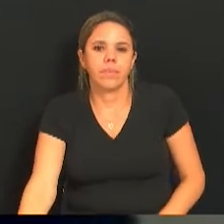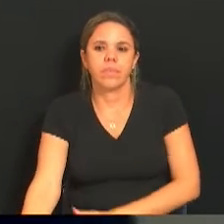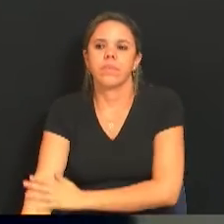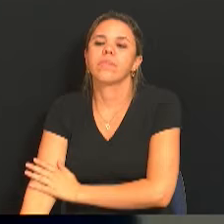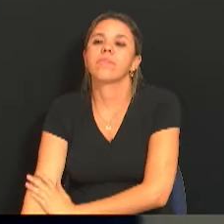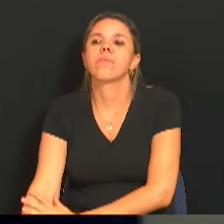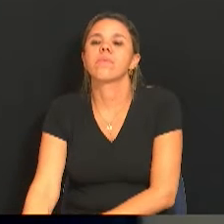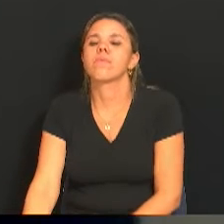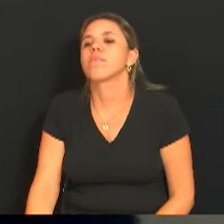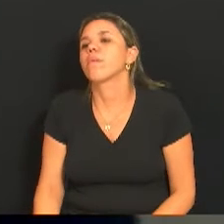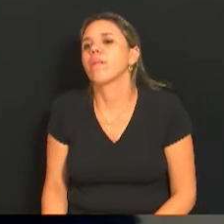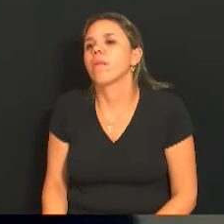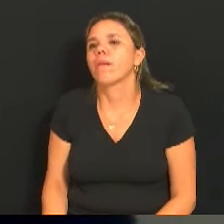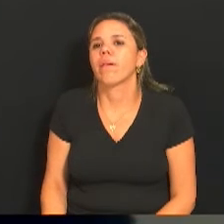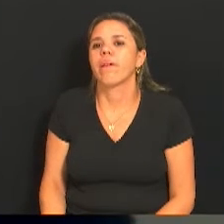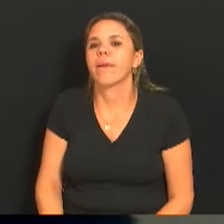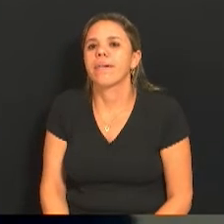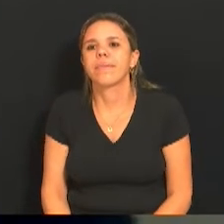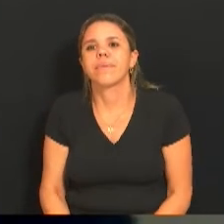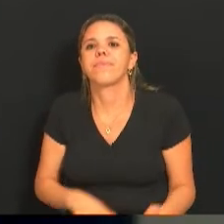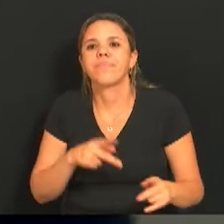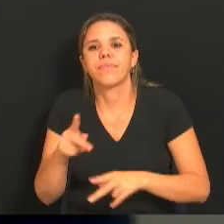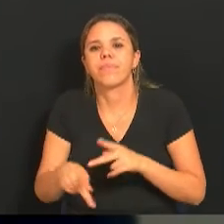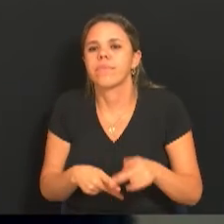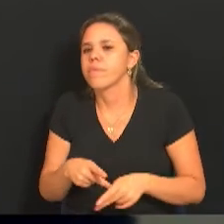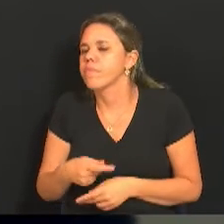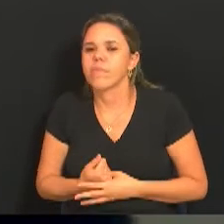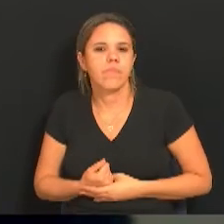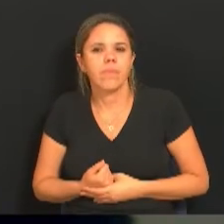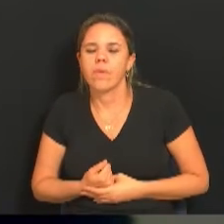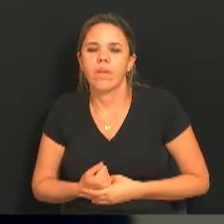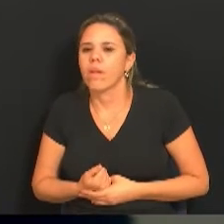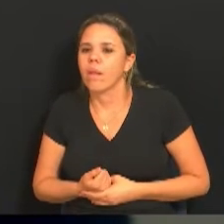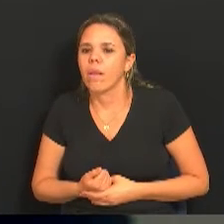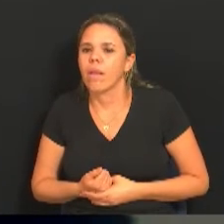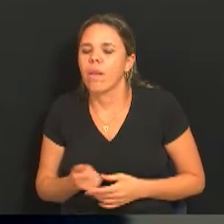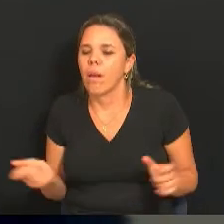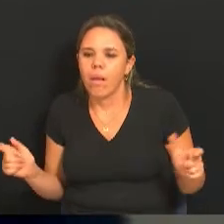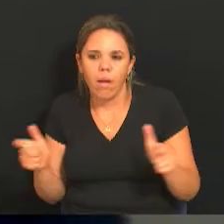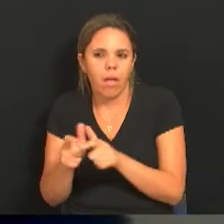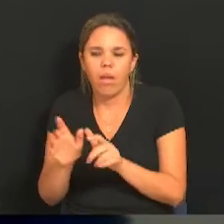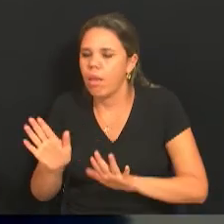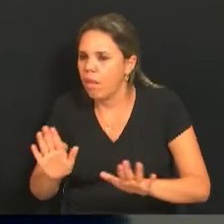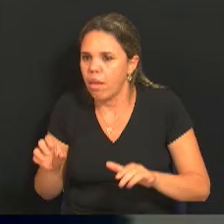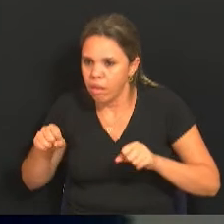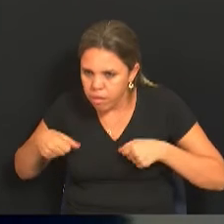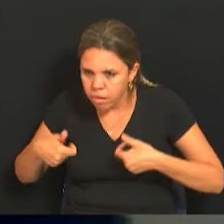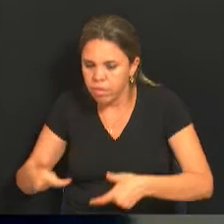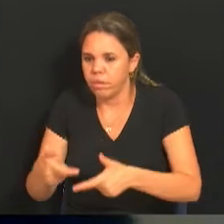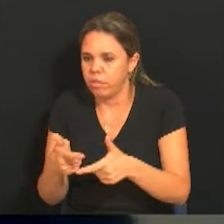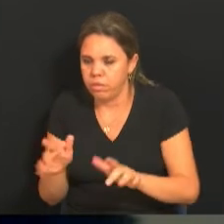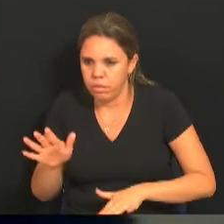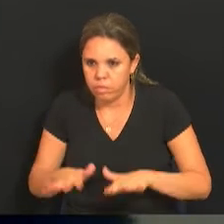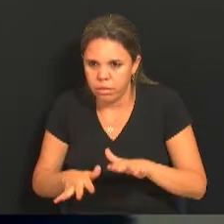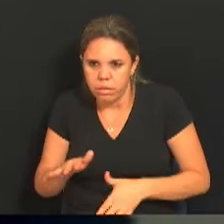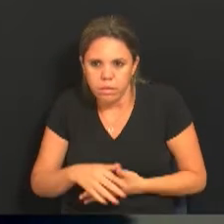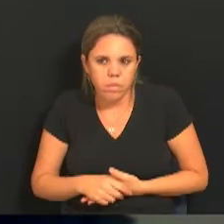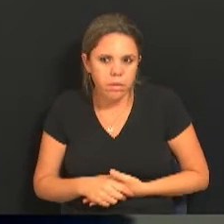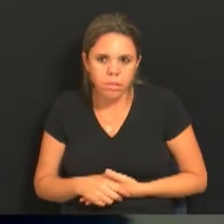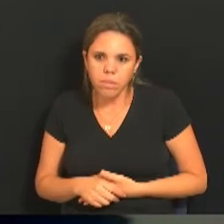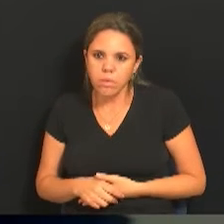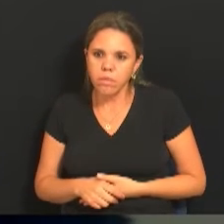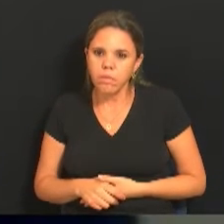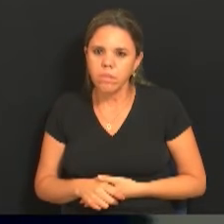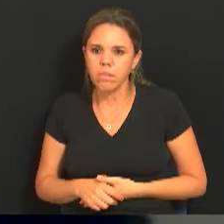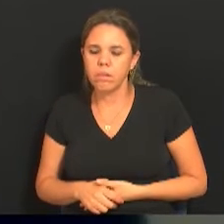E a previsão, né, é que a população ela não vai diminuir, a não ser que tenha uma força-tarefa que inclua todos esses atores que